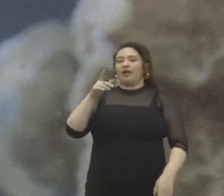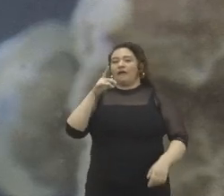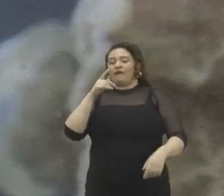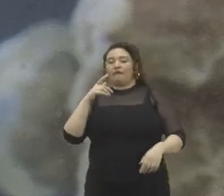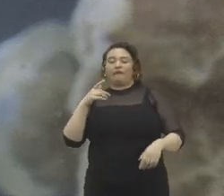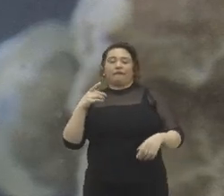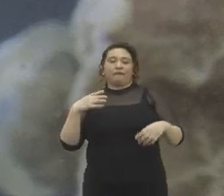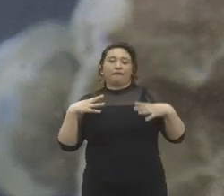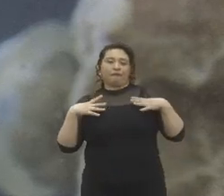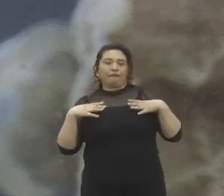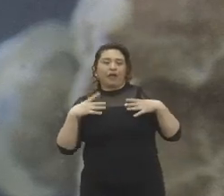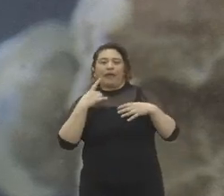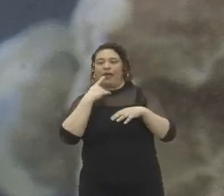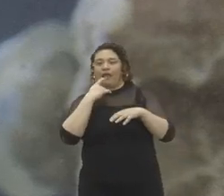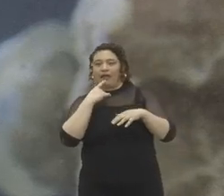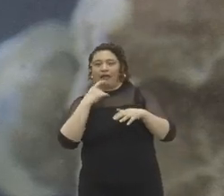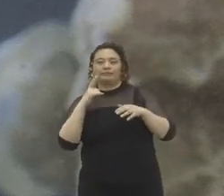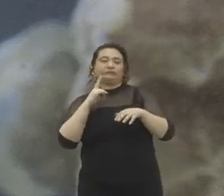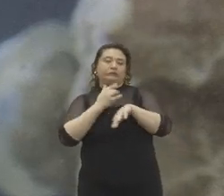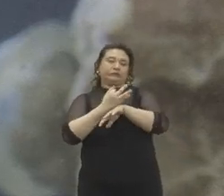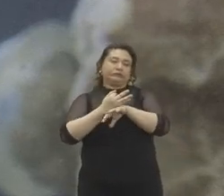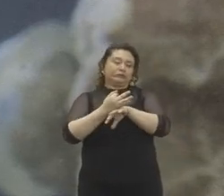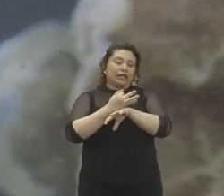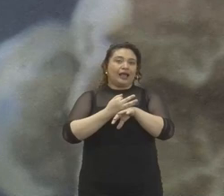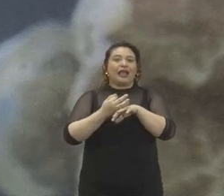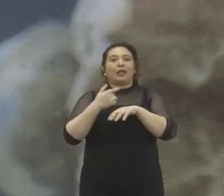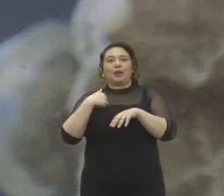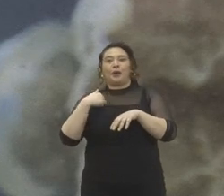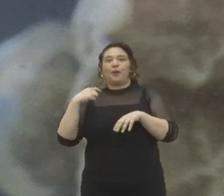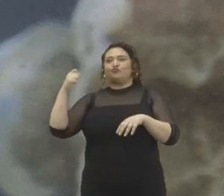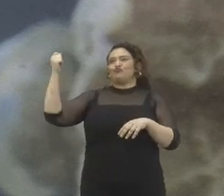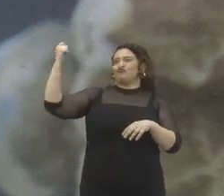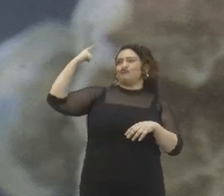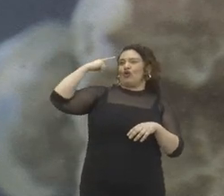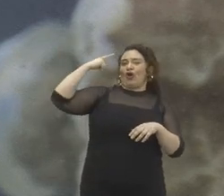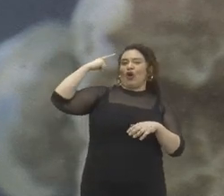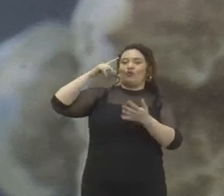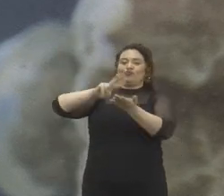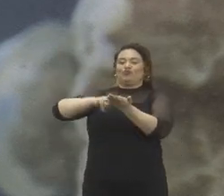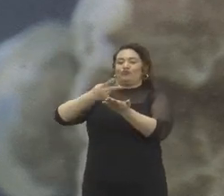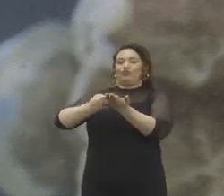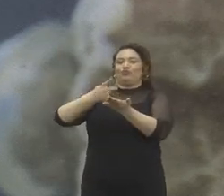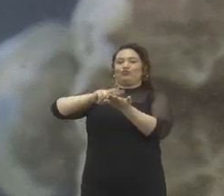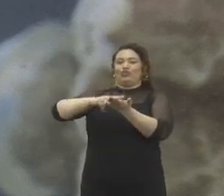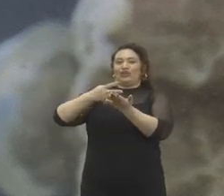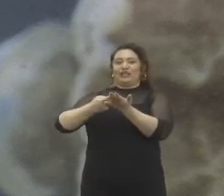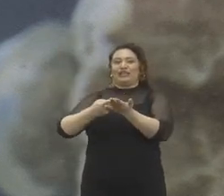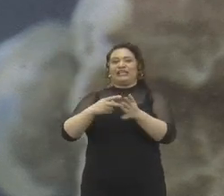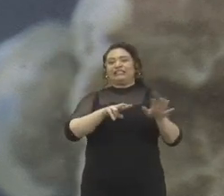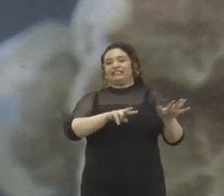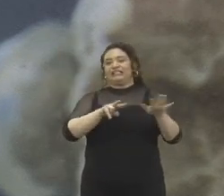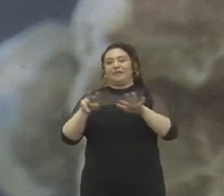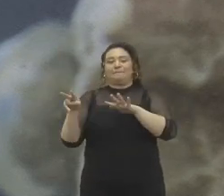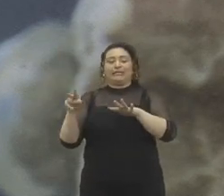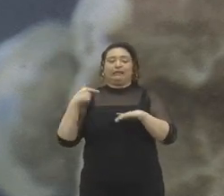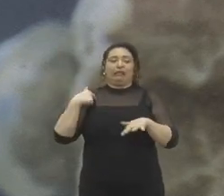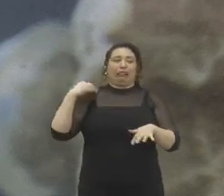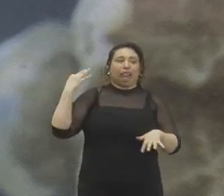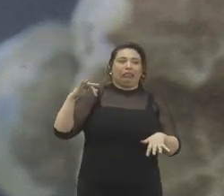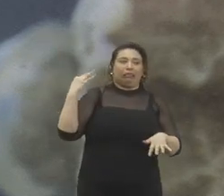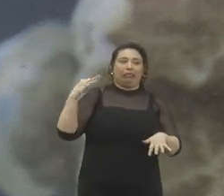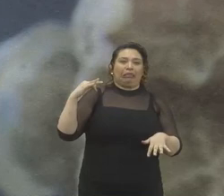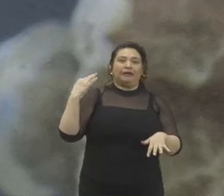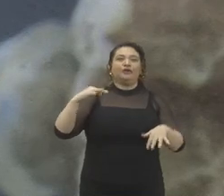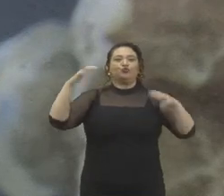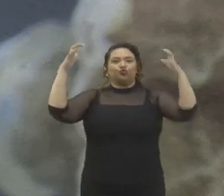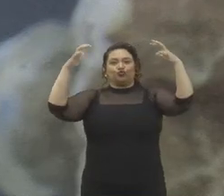aquelas férias de antigamente que a gente chegava torra ava no primeiro dia ficava o resto do da da semana eh ardido e